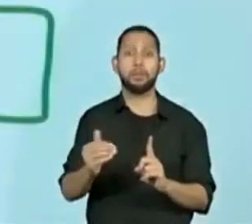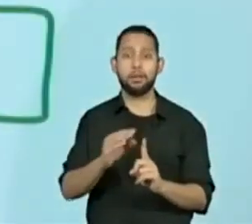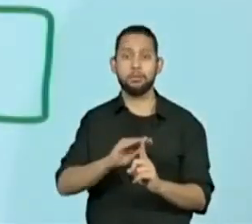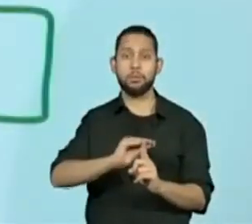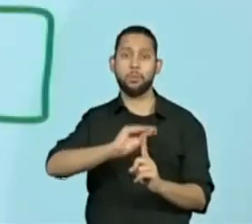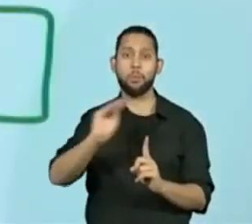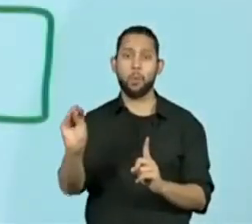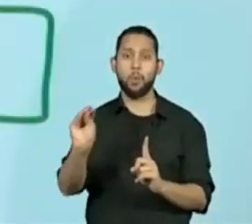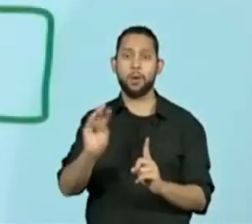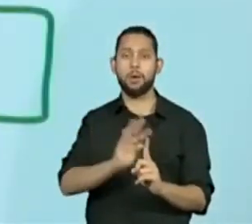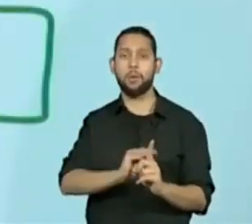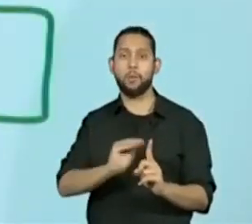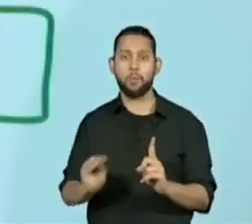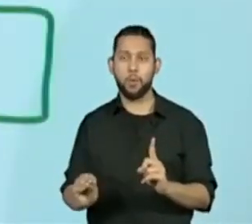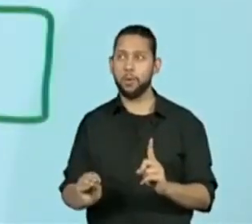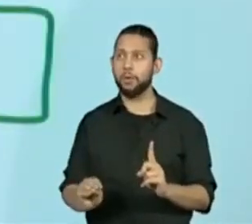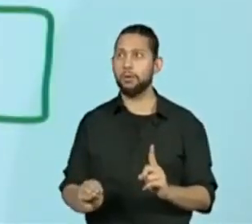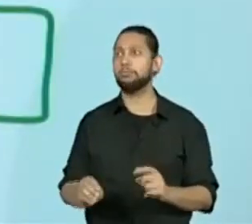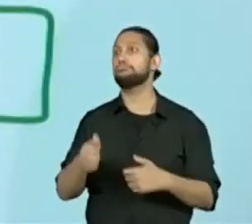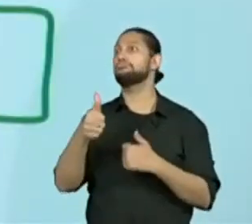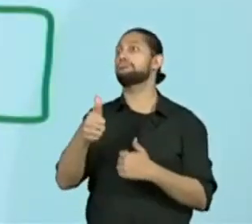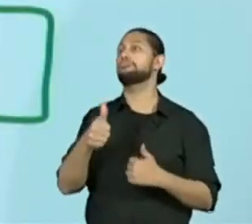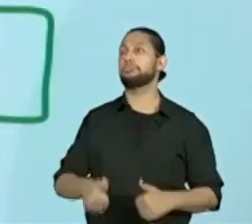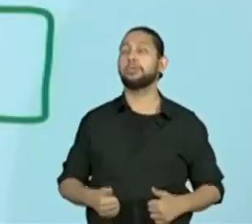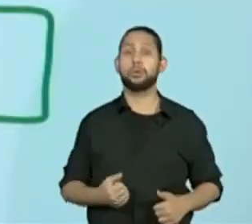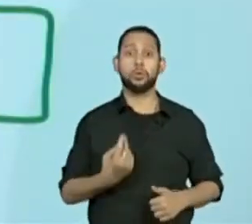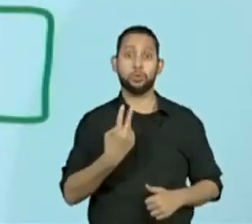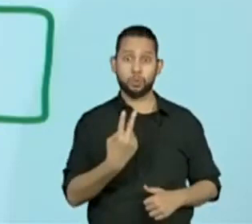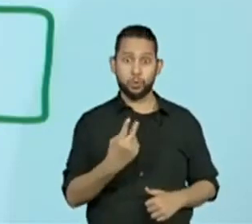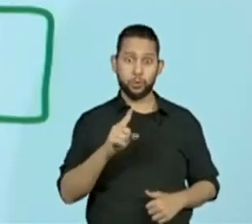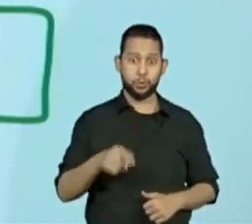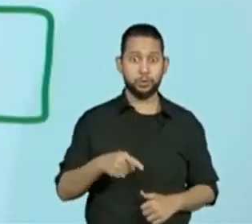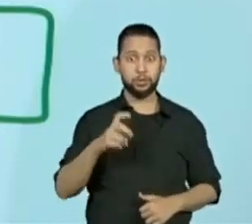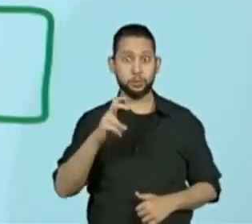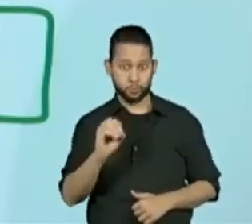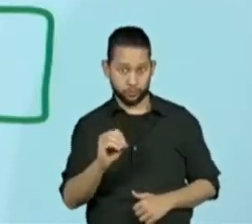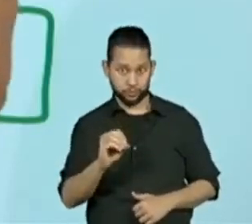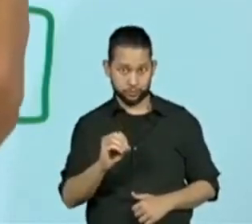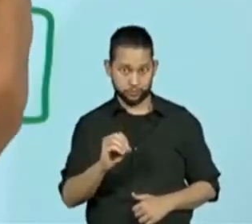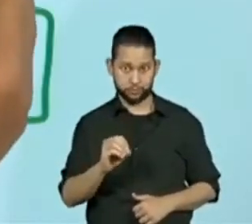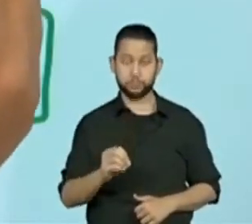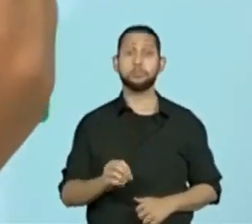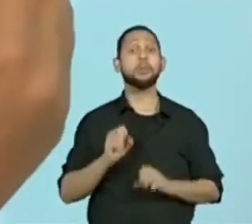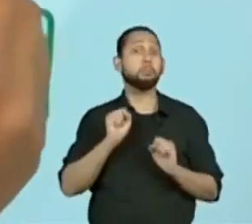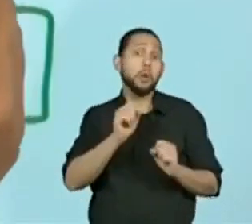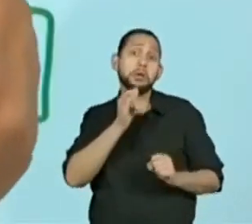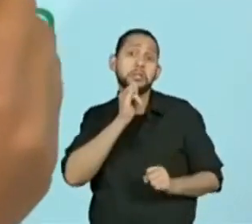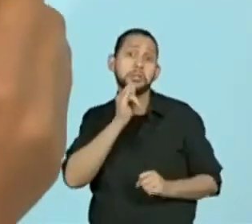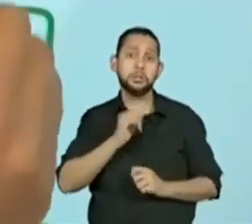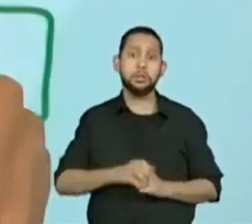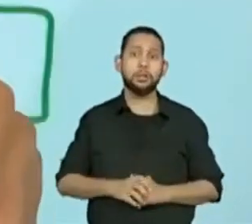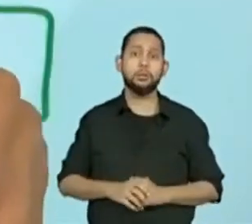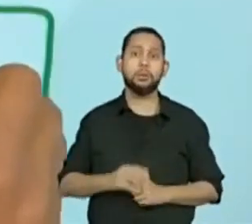Oi ó pode ser 2 e 50 Mas eu posso jogar dois em cada caixinha